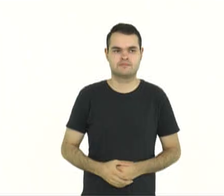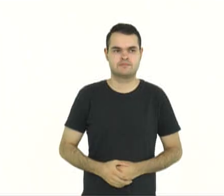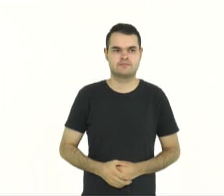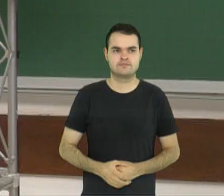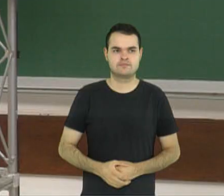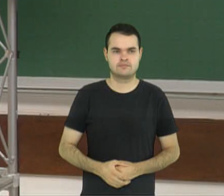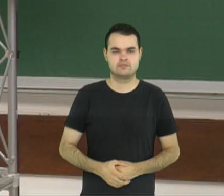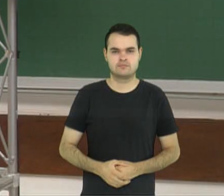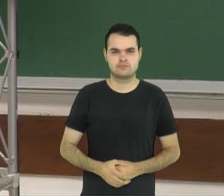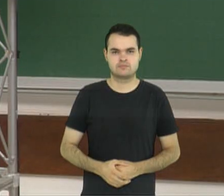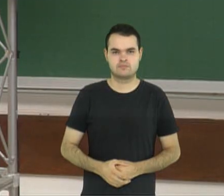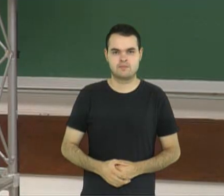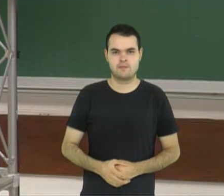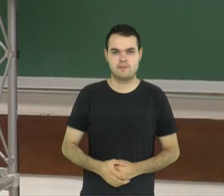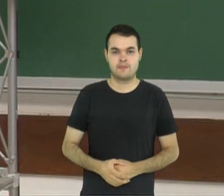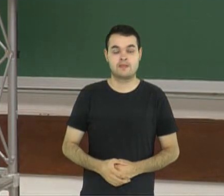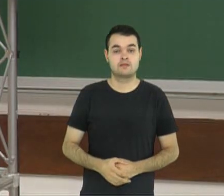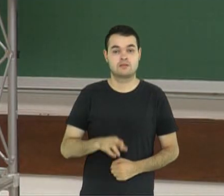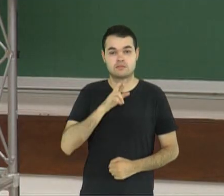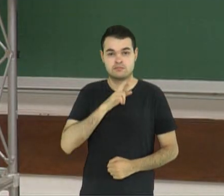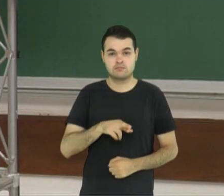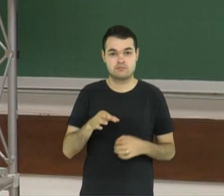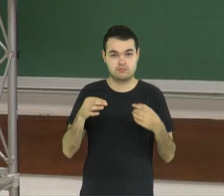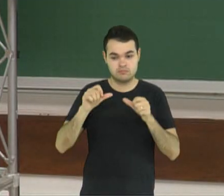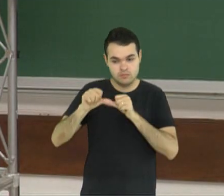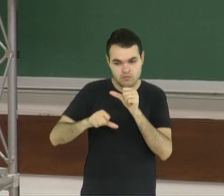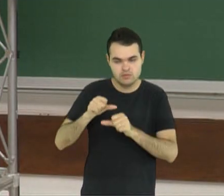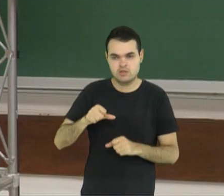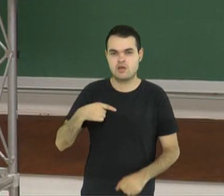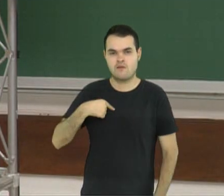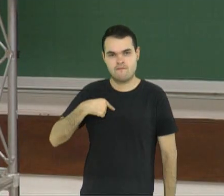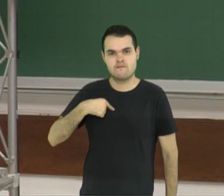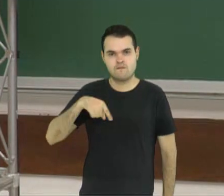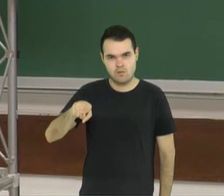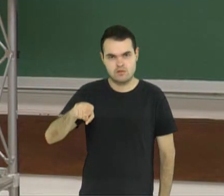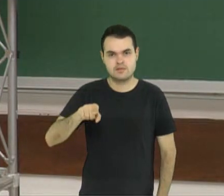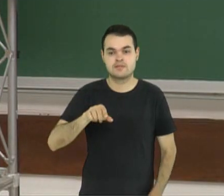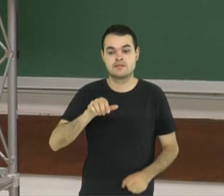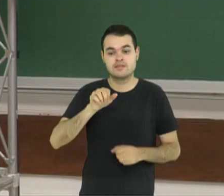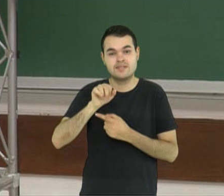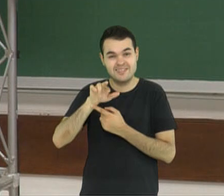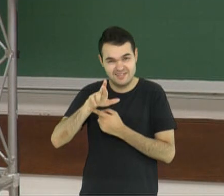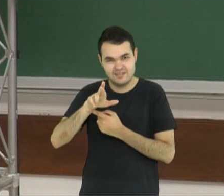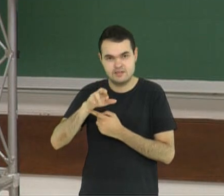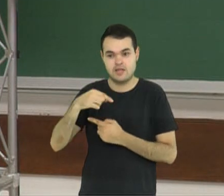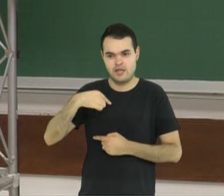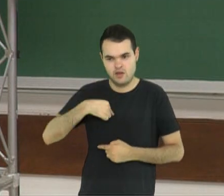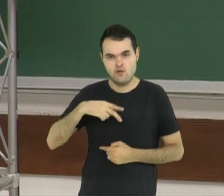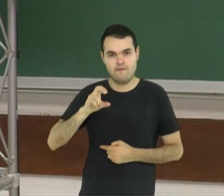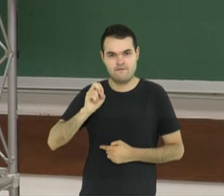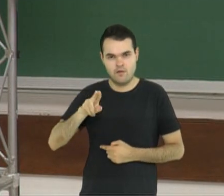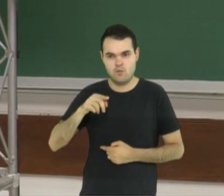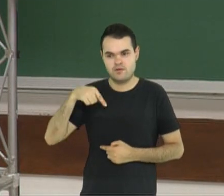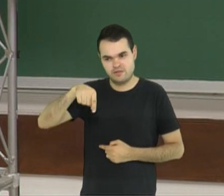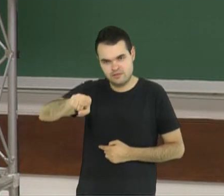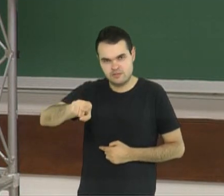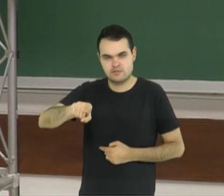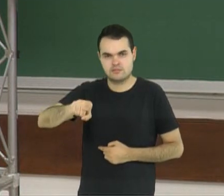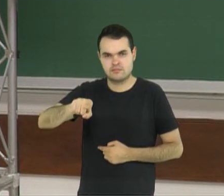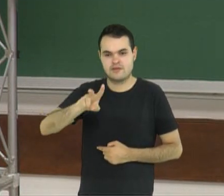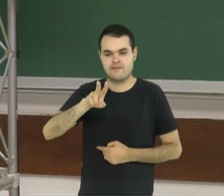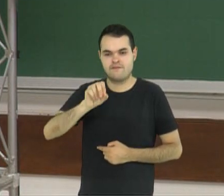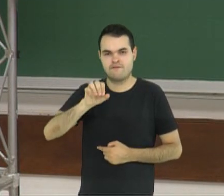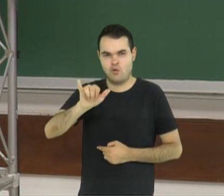amanhã? Ao mercado. Vou a ir al mercado. Lembrando, então, verbo